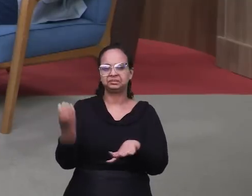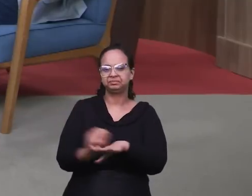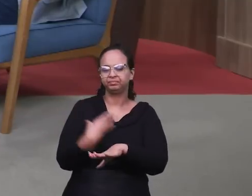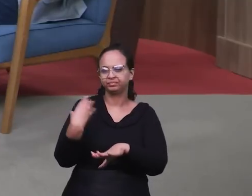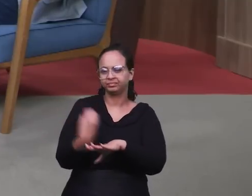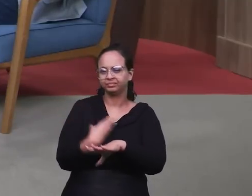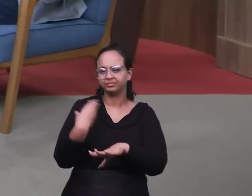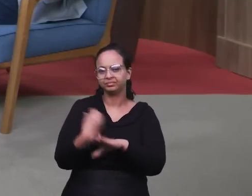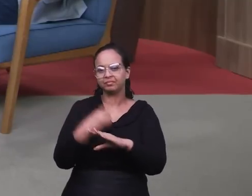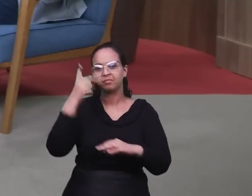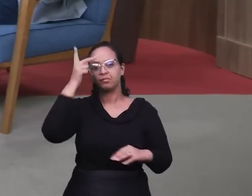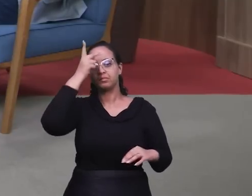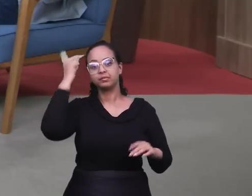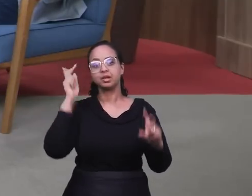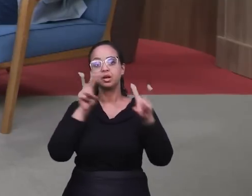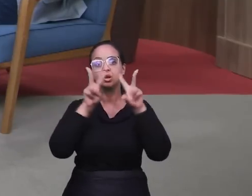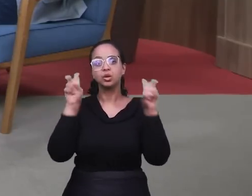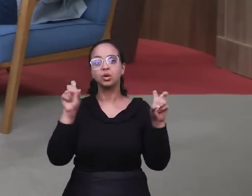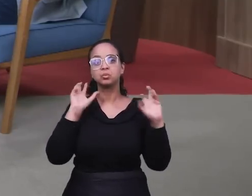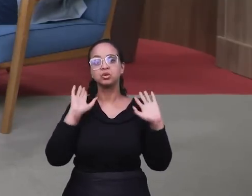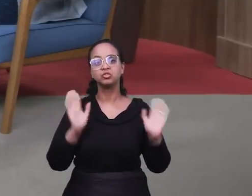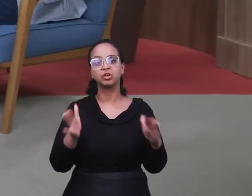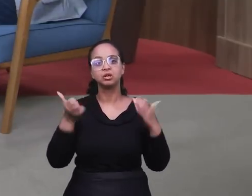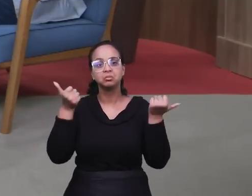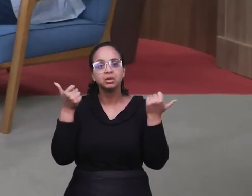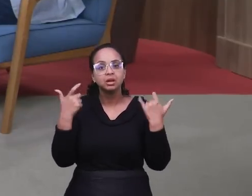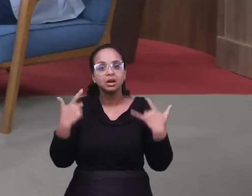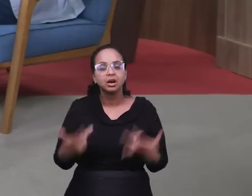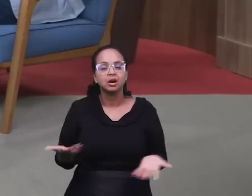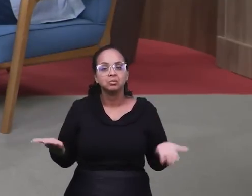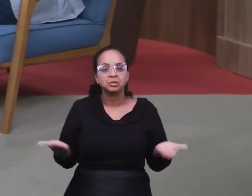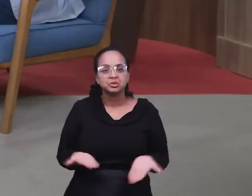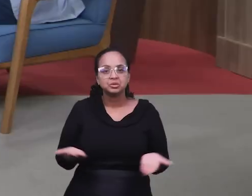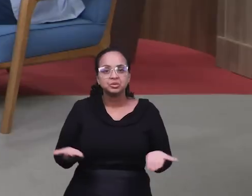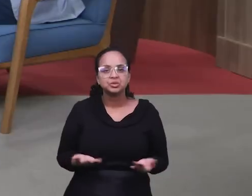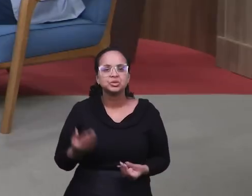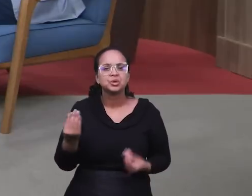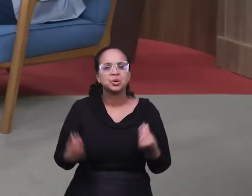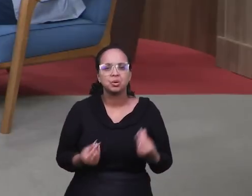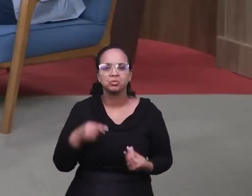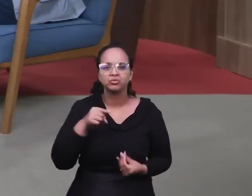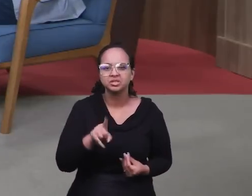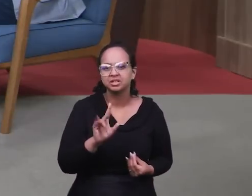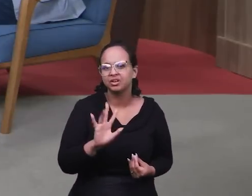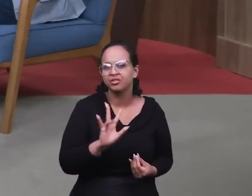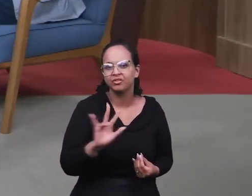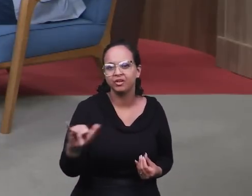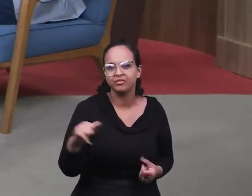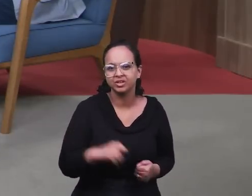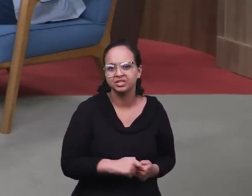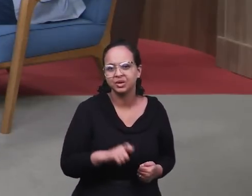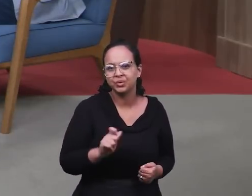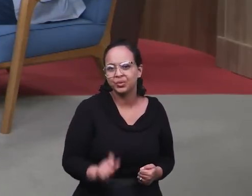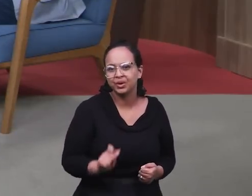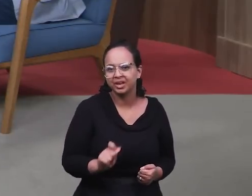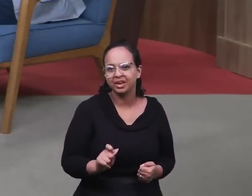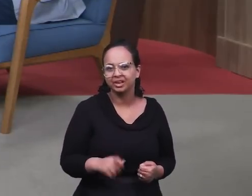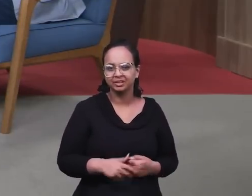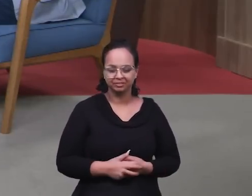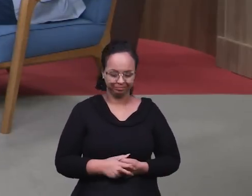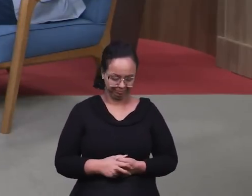comentários que foram enviados de irmãos nossos acerca daquilo que nós abordamos aqui. E como é que você vai